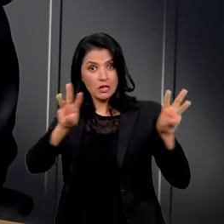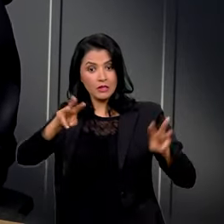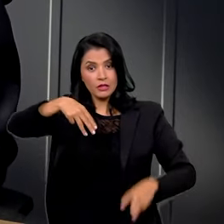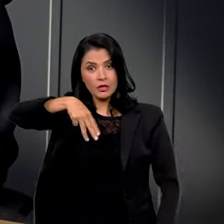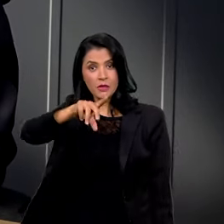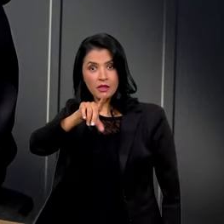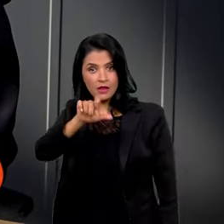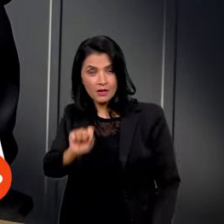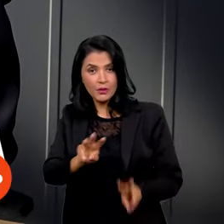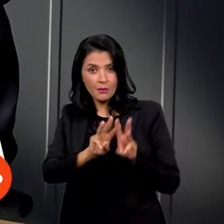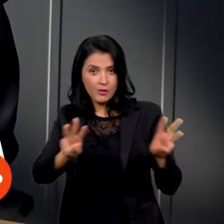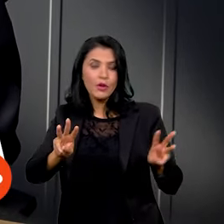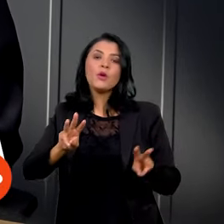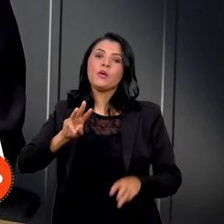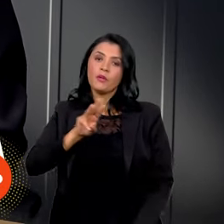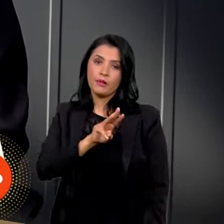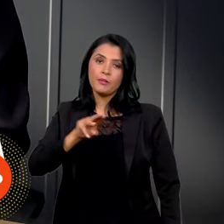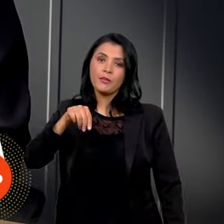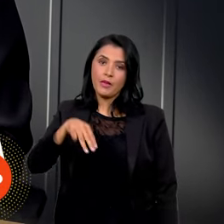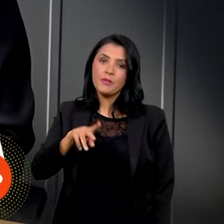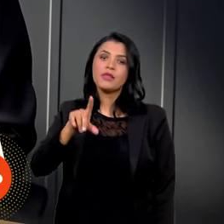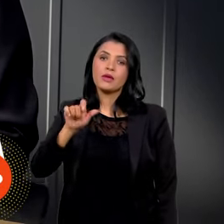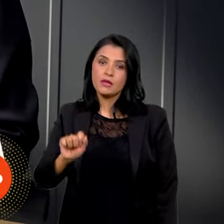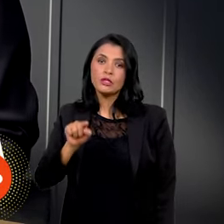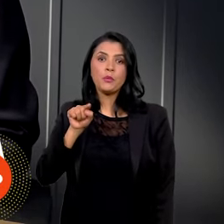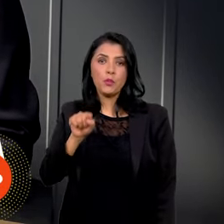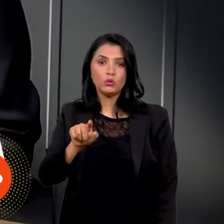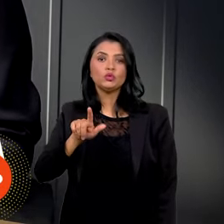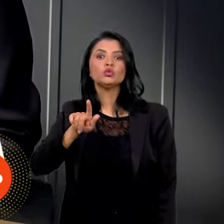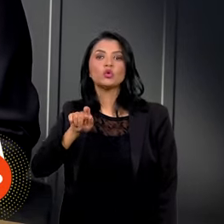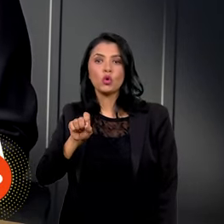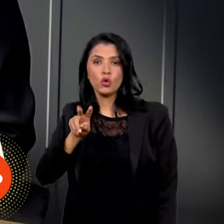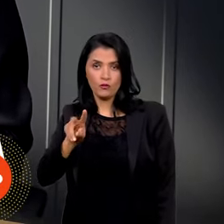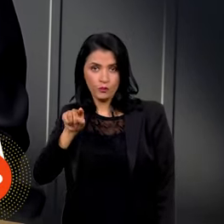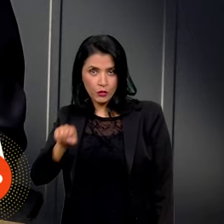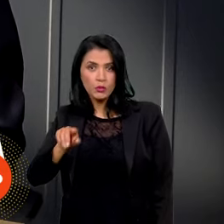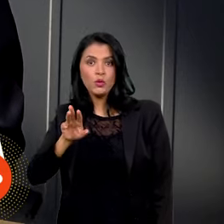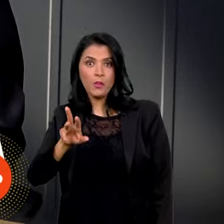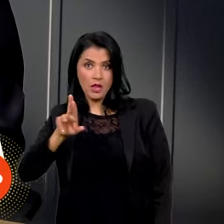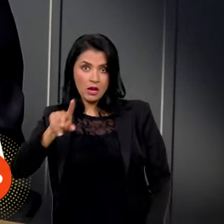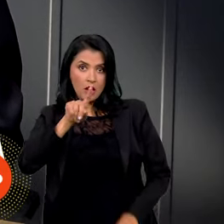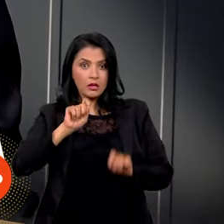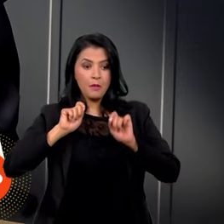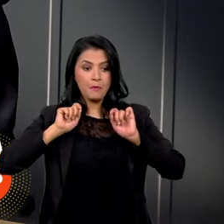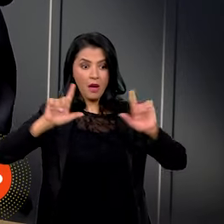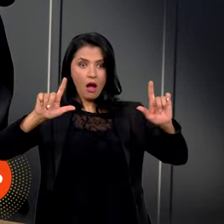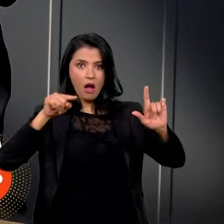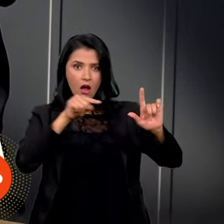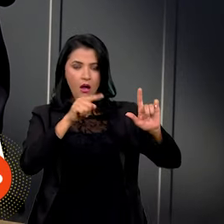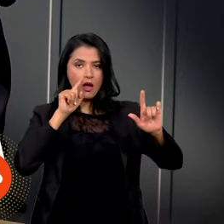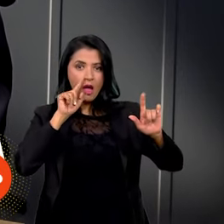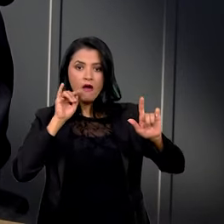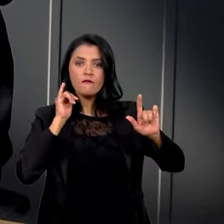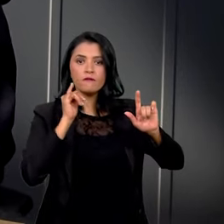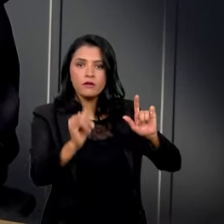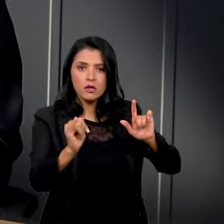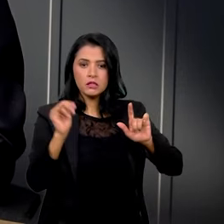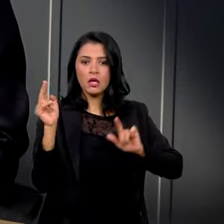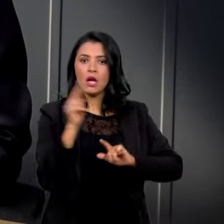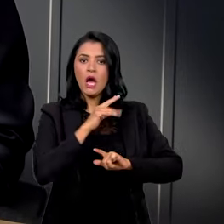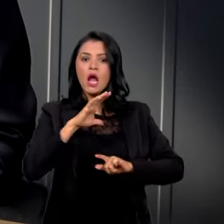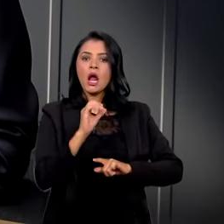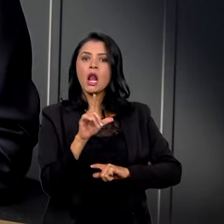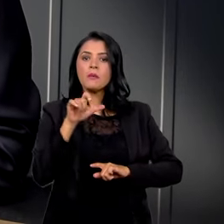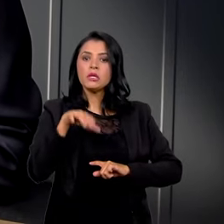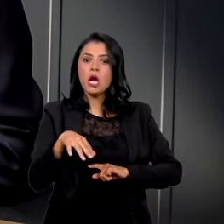abriu www.mds.gov.br tem um banner esse esse banner escrito calamidade pública e emergência ao clicar